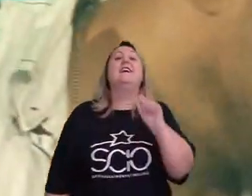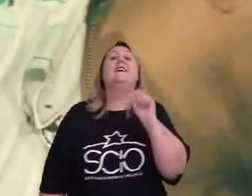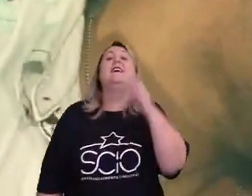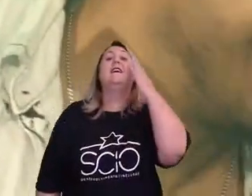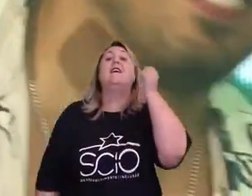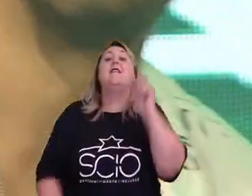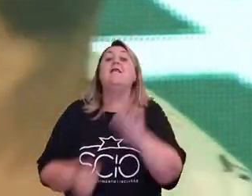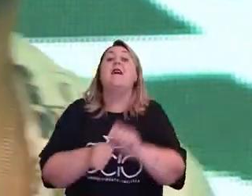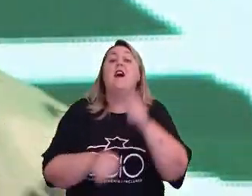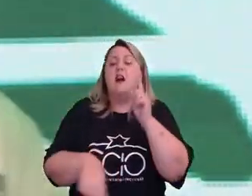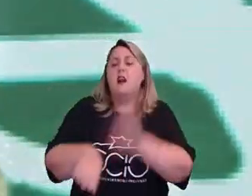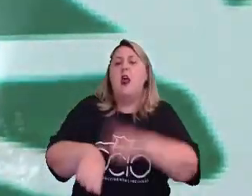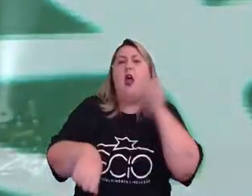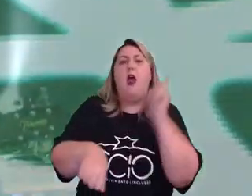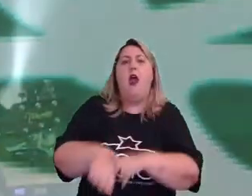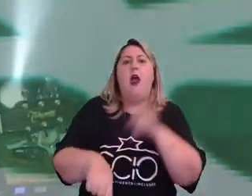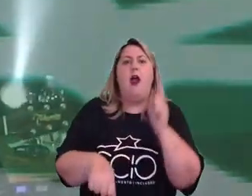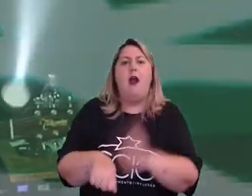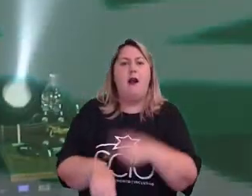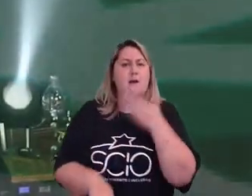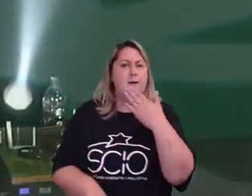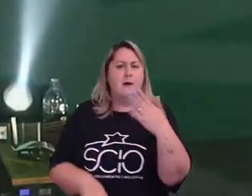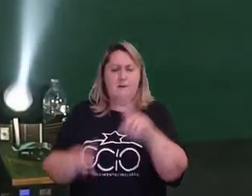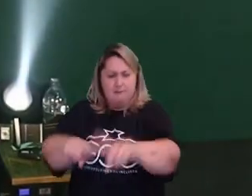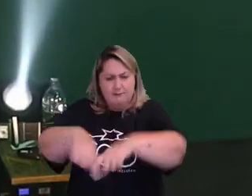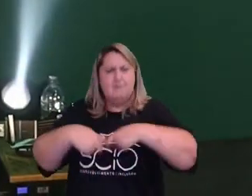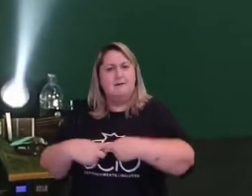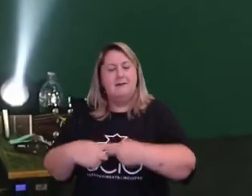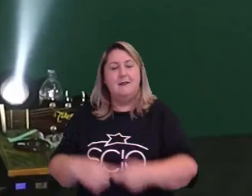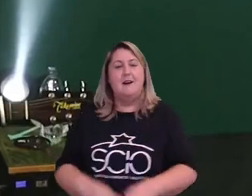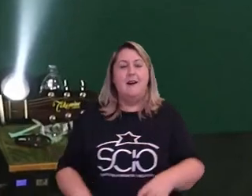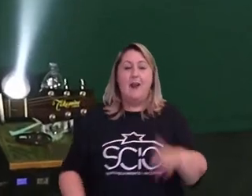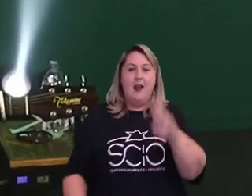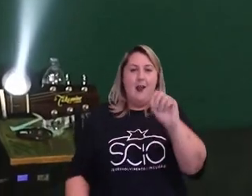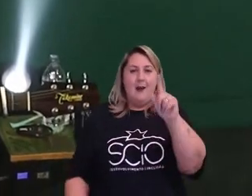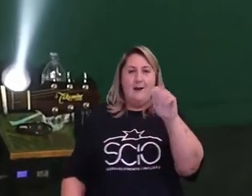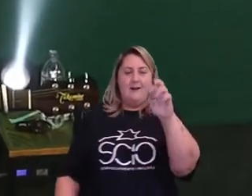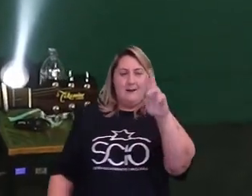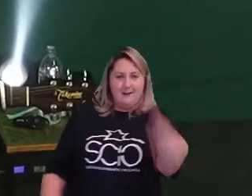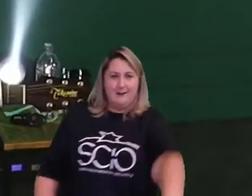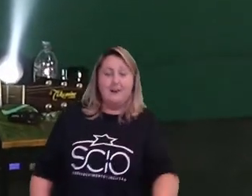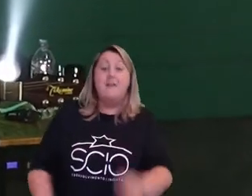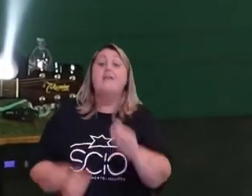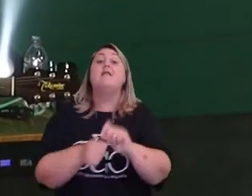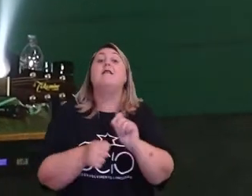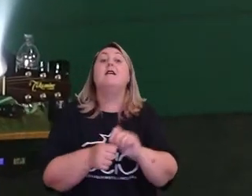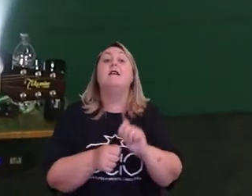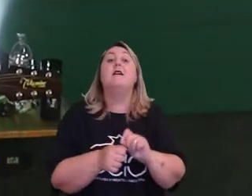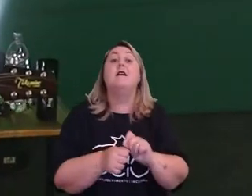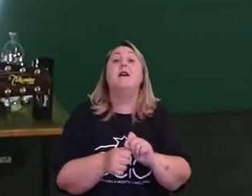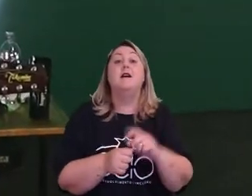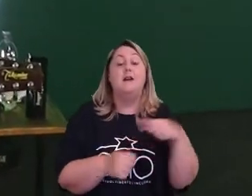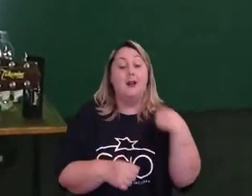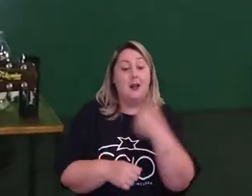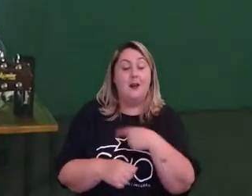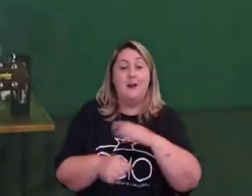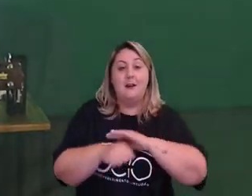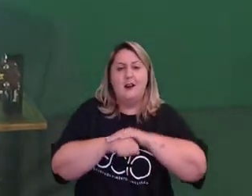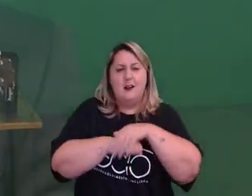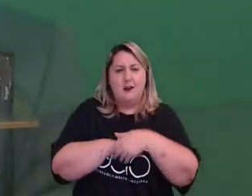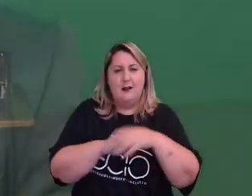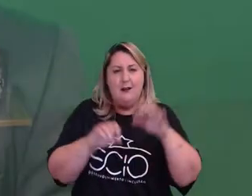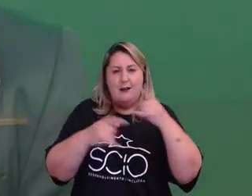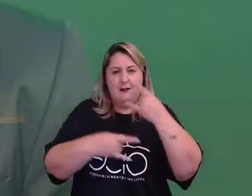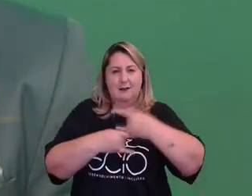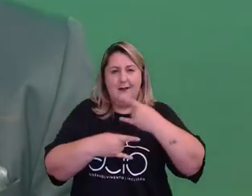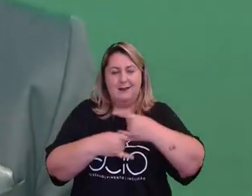Faz ao vivo e não manda recado. Esse é Roger Flores fazendo a nossa noite, a nossa